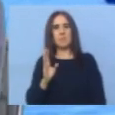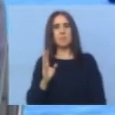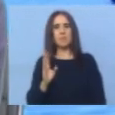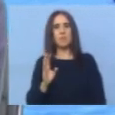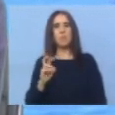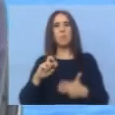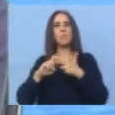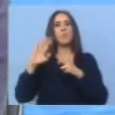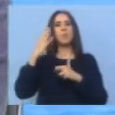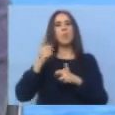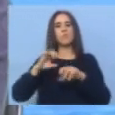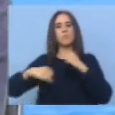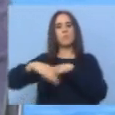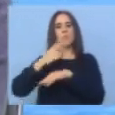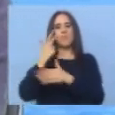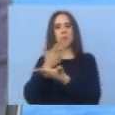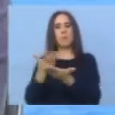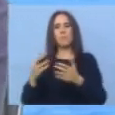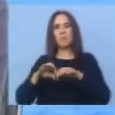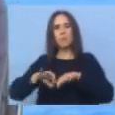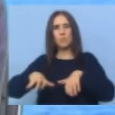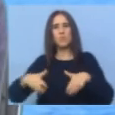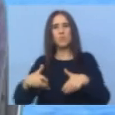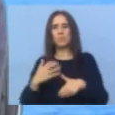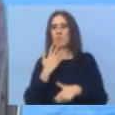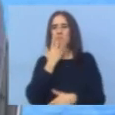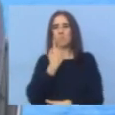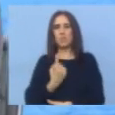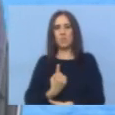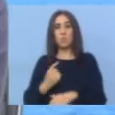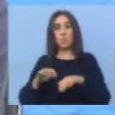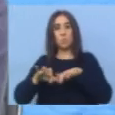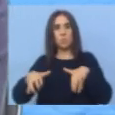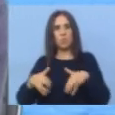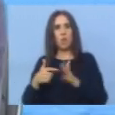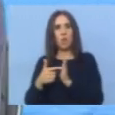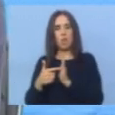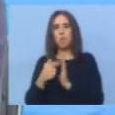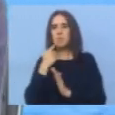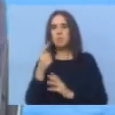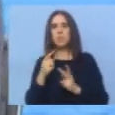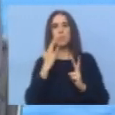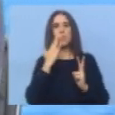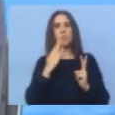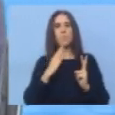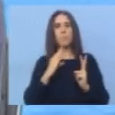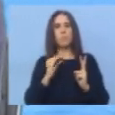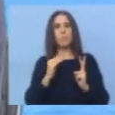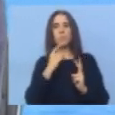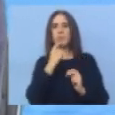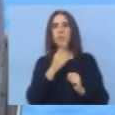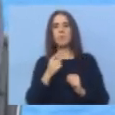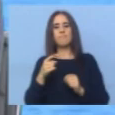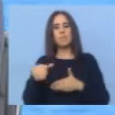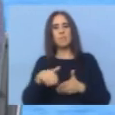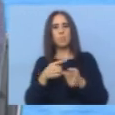principal problema da sociedade em que vivemos, o egoísmo, o individualismo egoísta, está lá dito. O número 10, onde se propõe um outro caminho, que